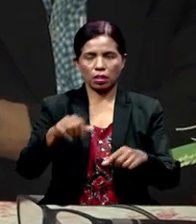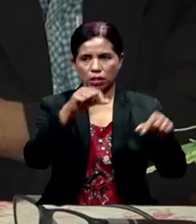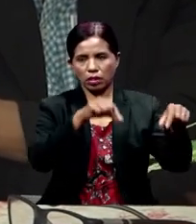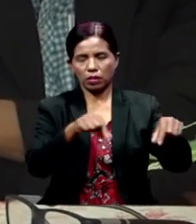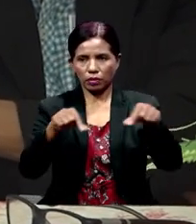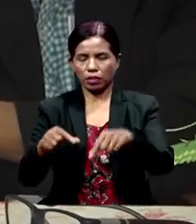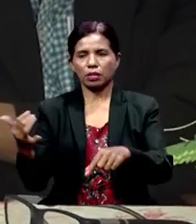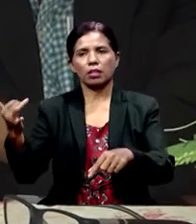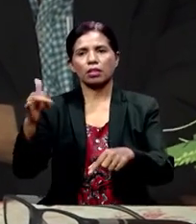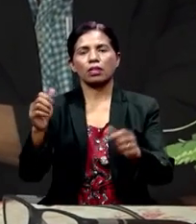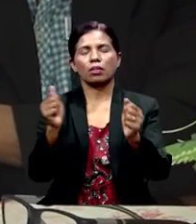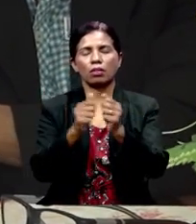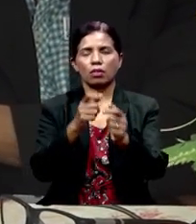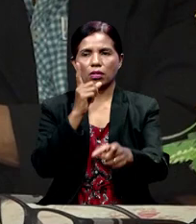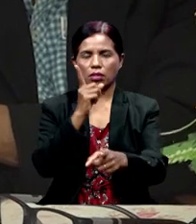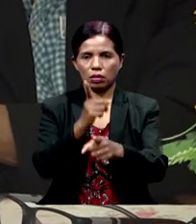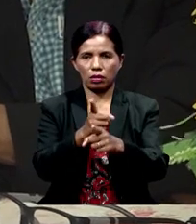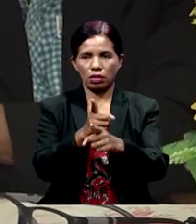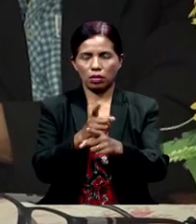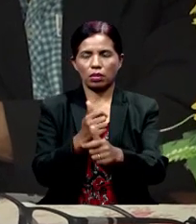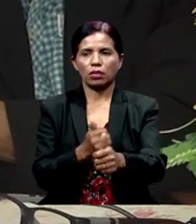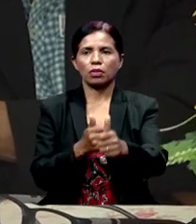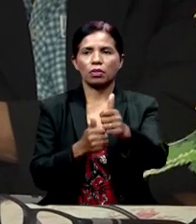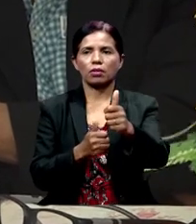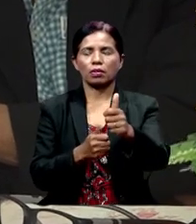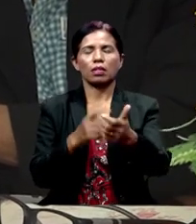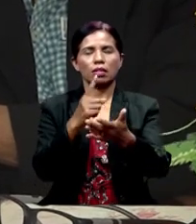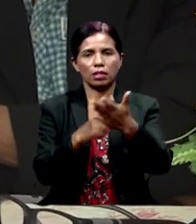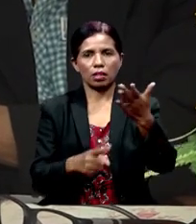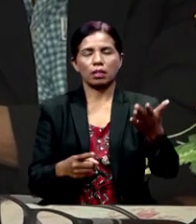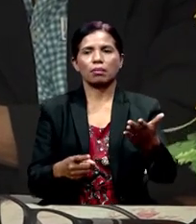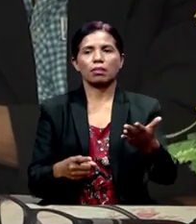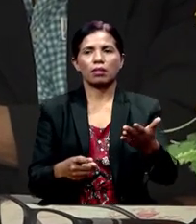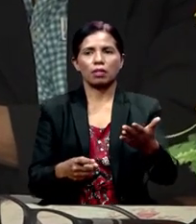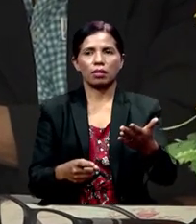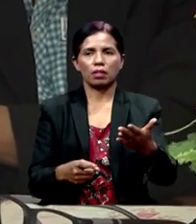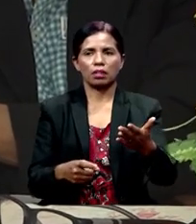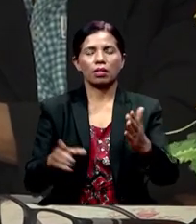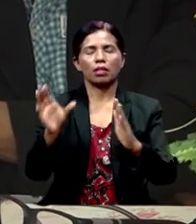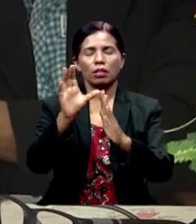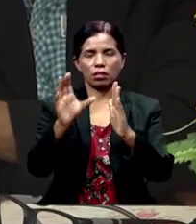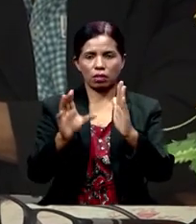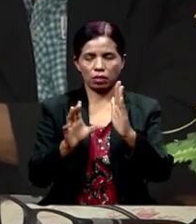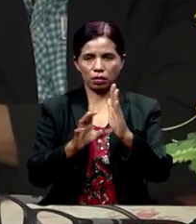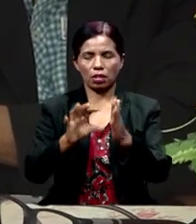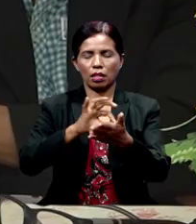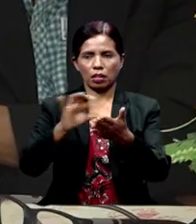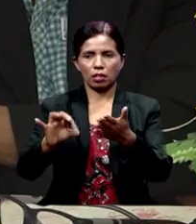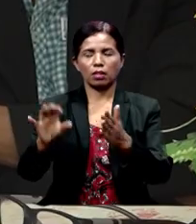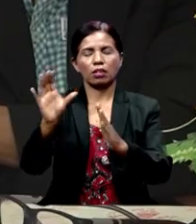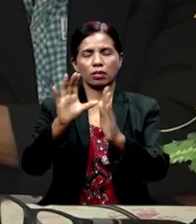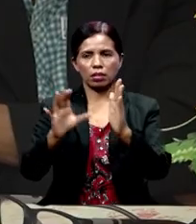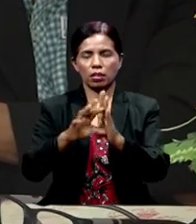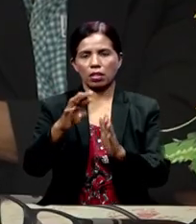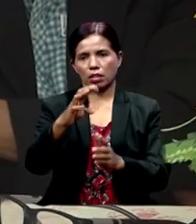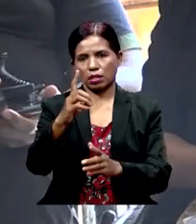deficiência hololos ho tuir saída maka consagra a Constituição da